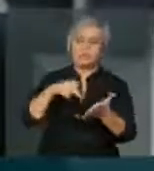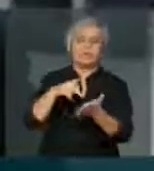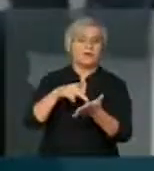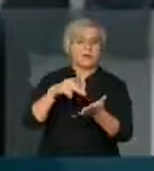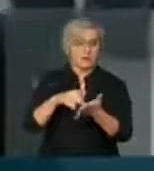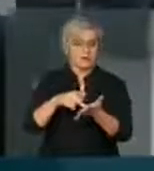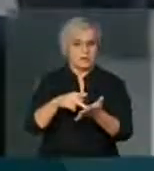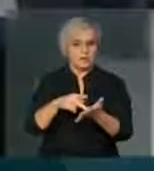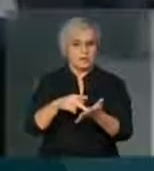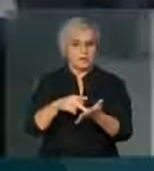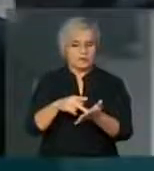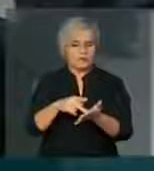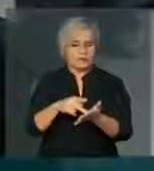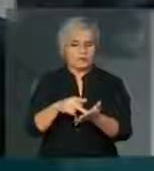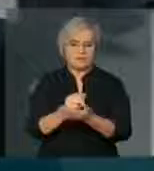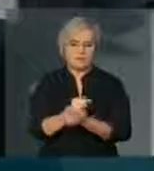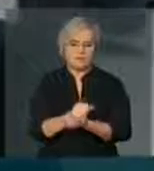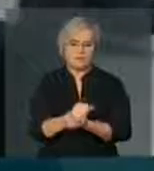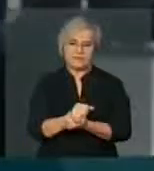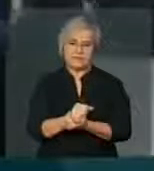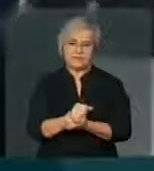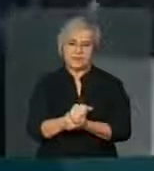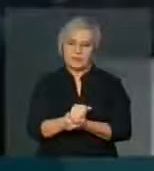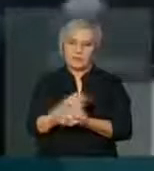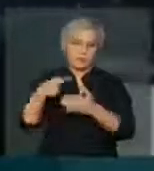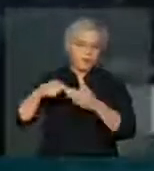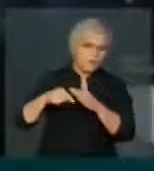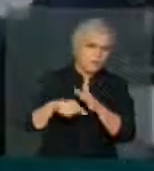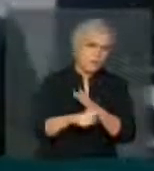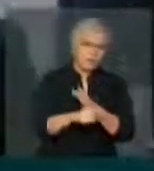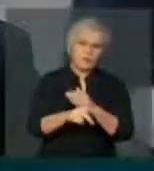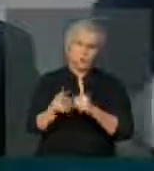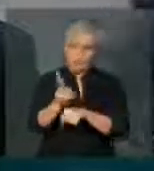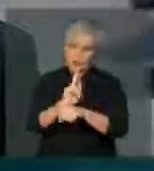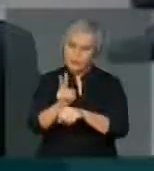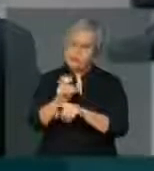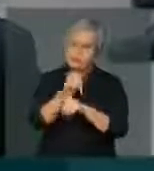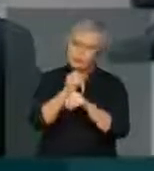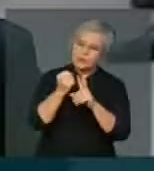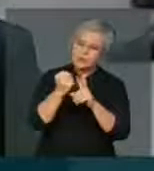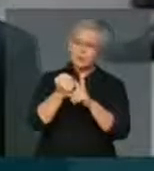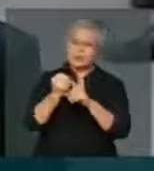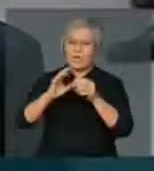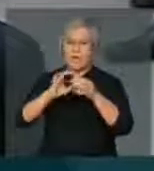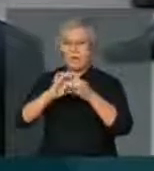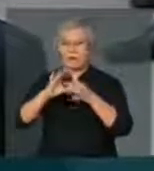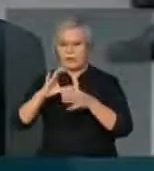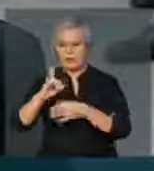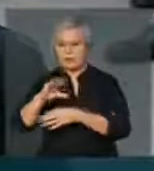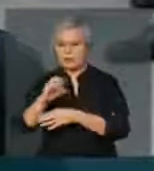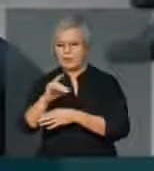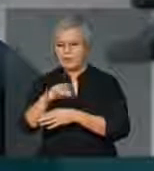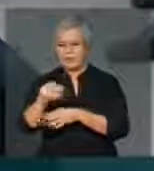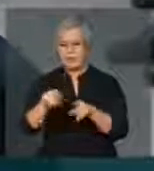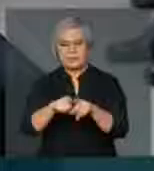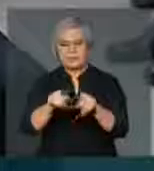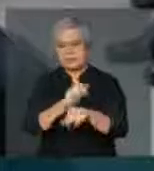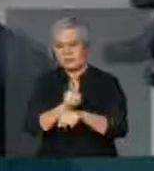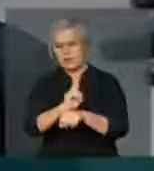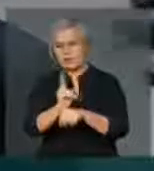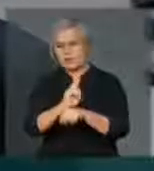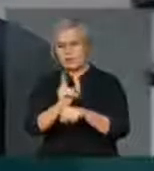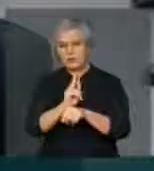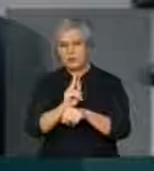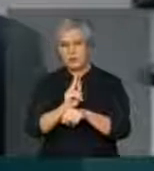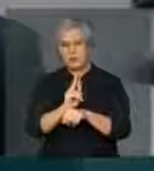de dar conta do aprofundamento da democracia, do controle social e de medidas que inibissem a presença do poder econômico no